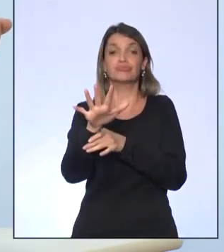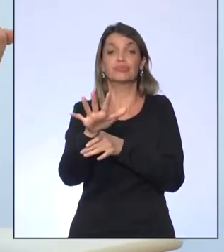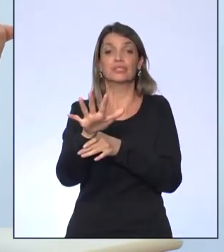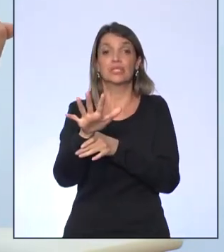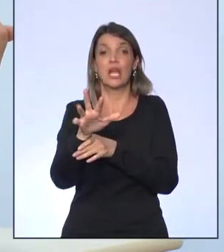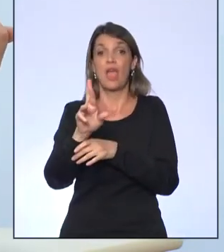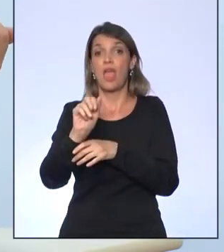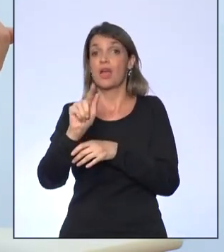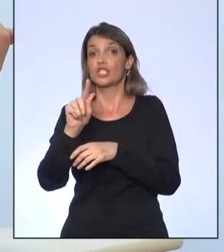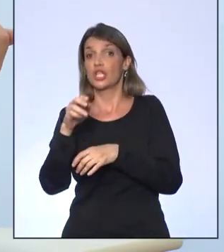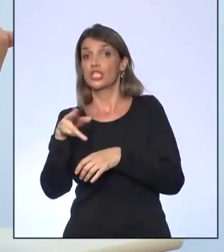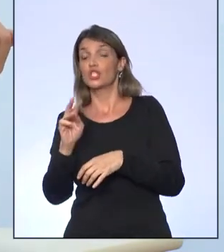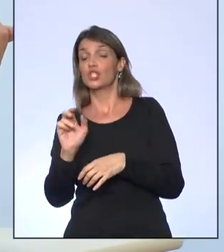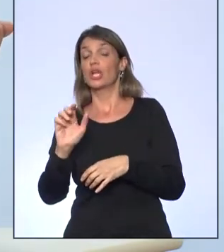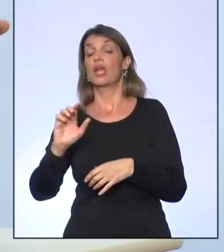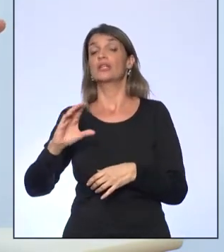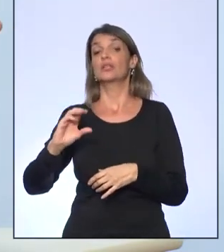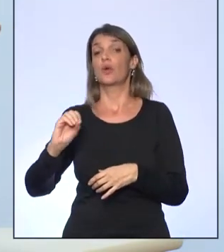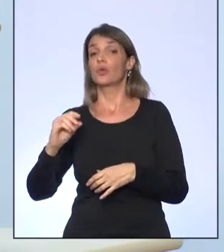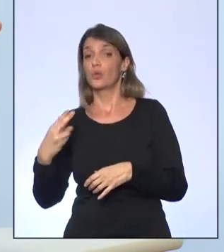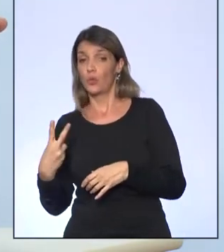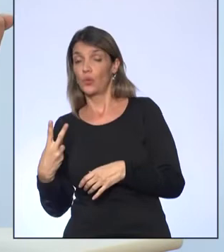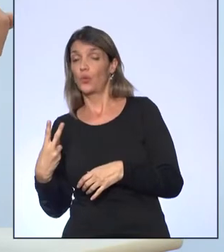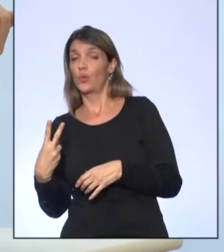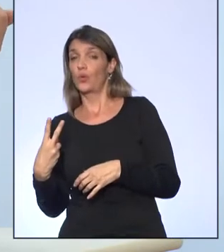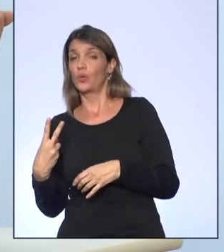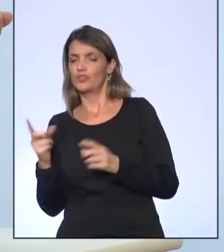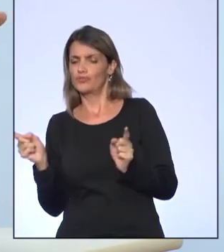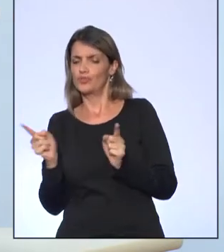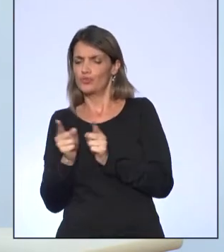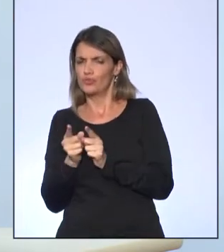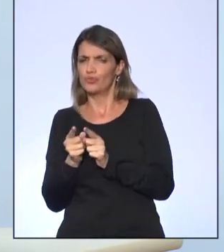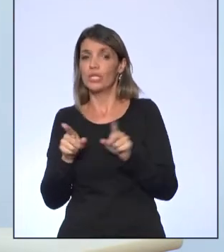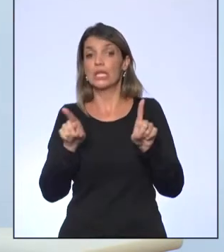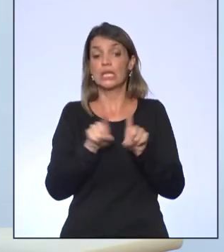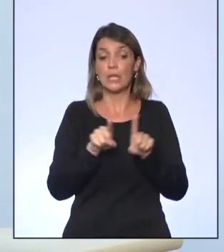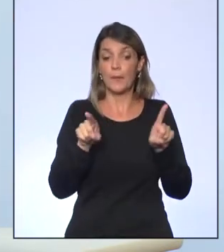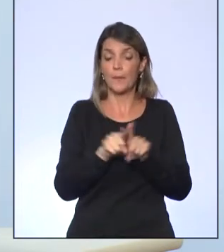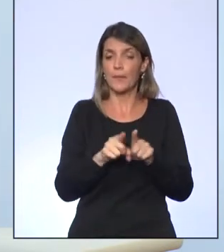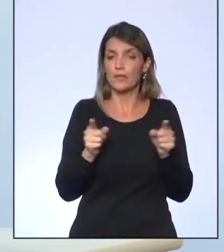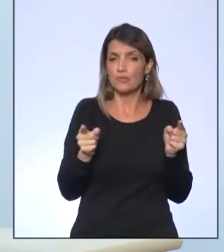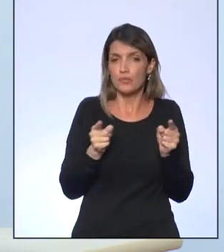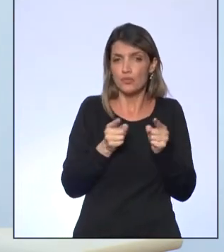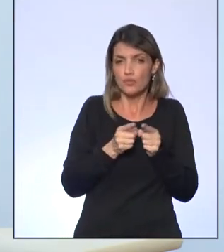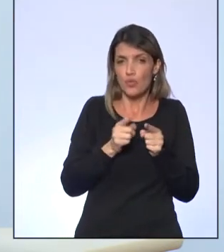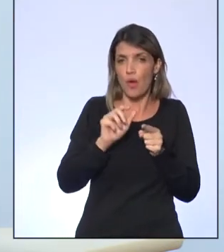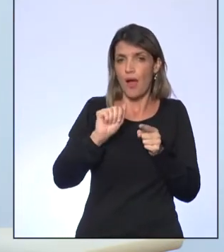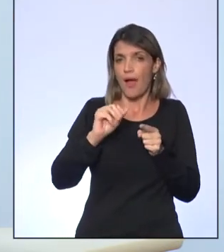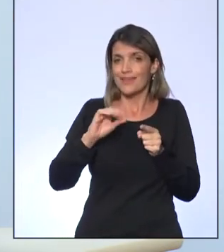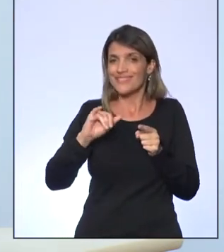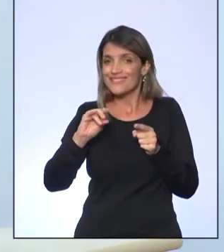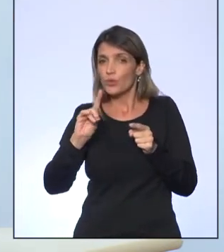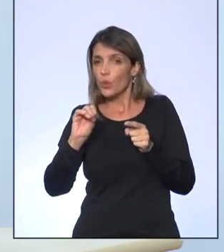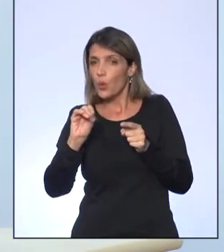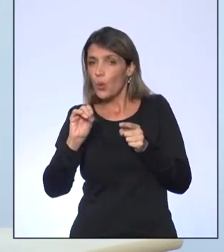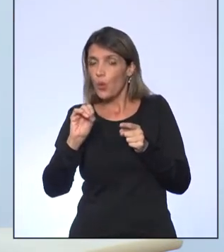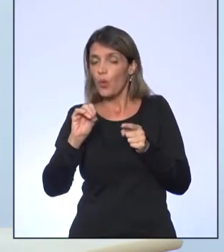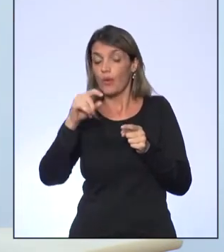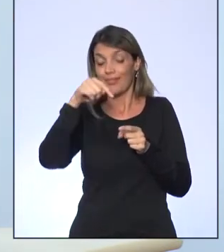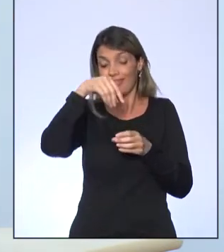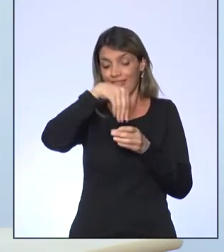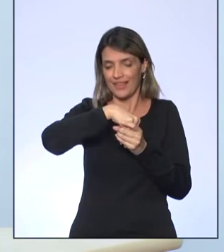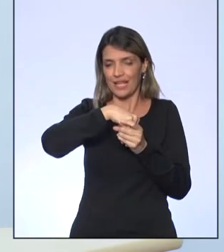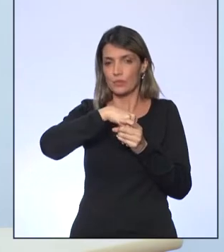meu reagente, que é o gás carbônico, consequentemente também vai diminuir a quantidade do meu ácido que é formado lá. Se eu